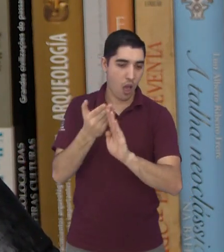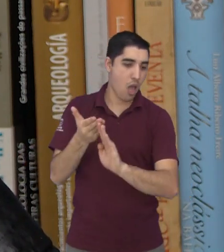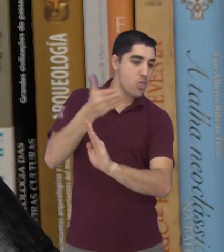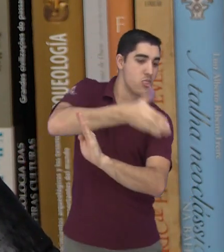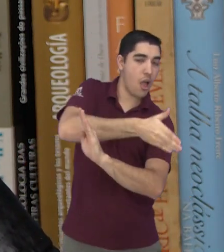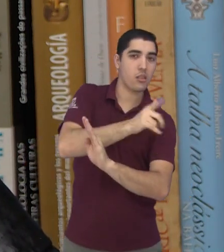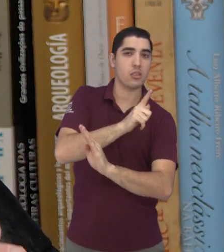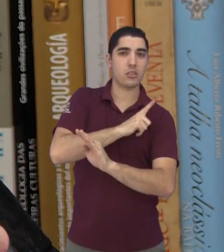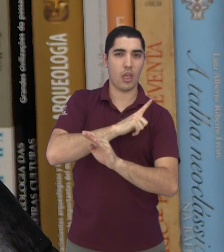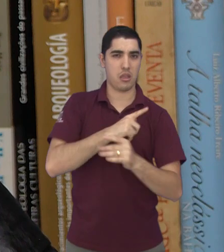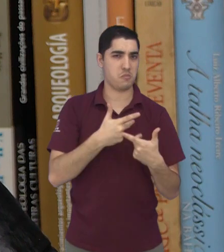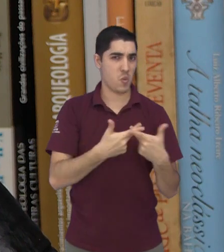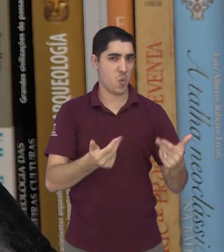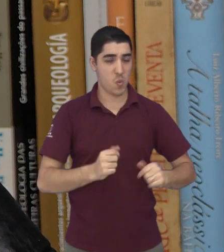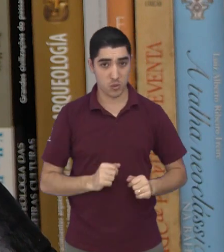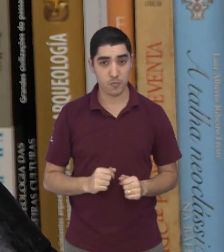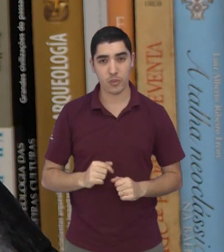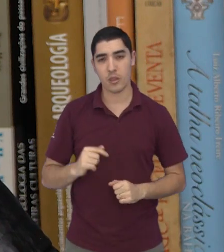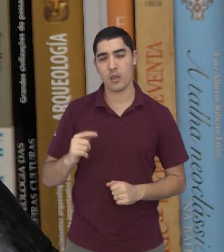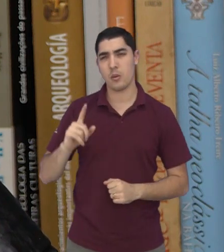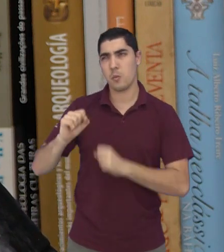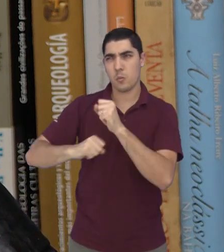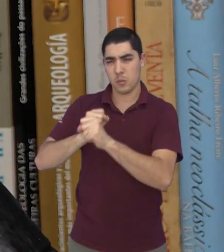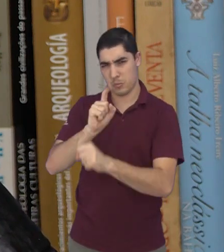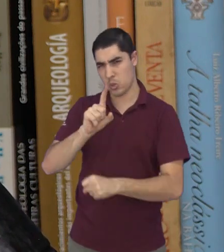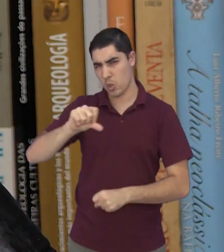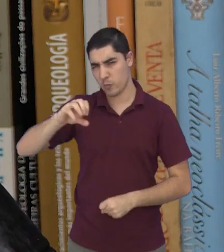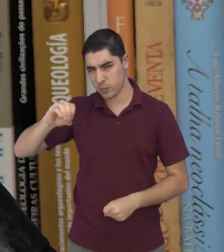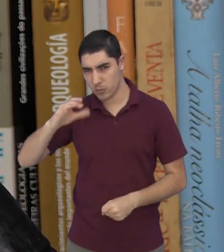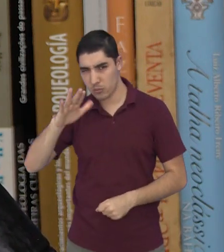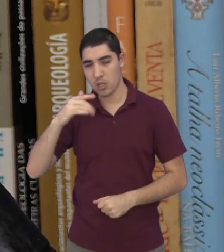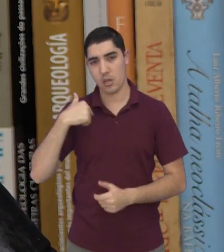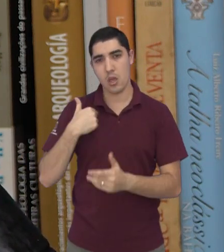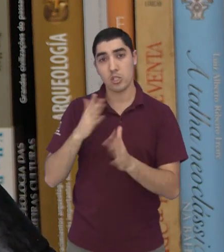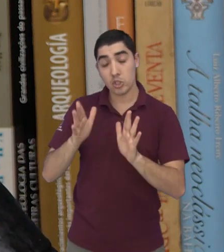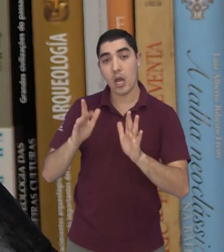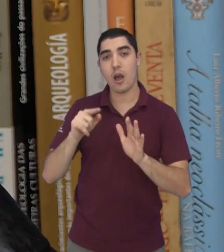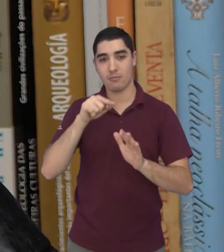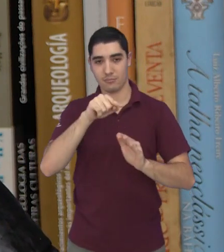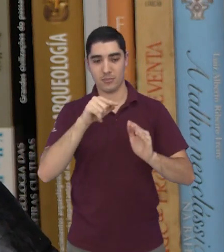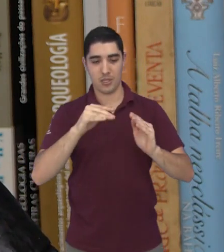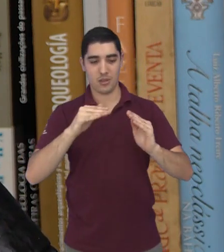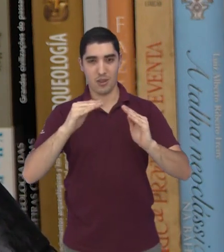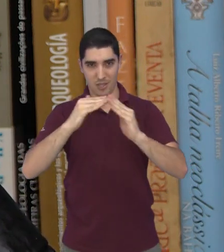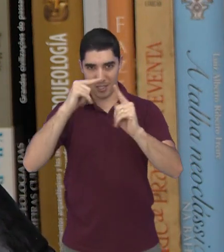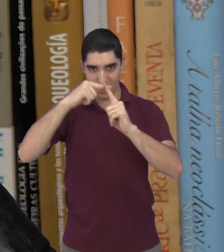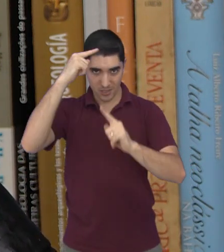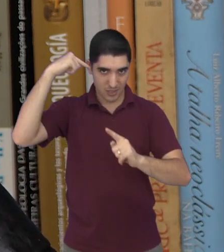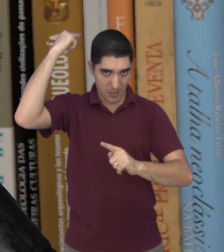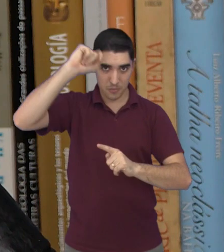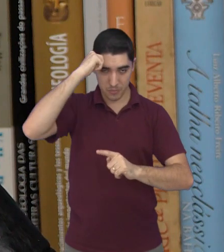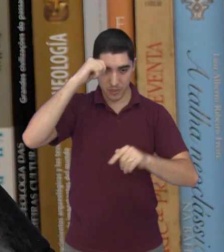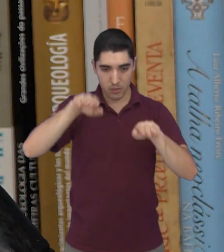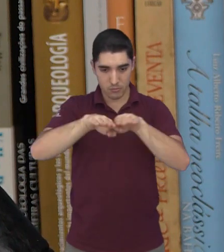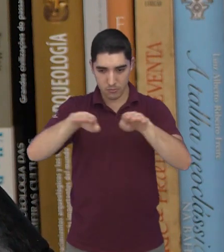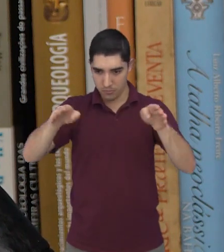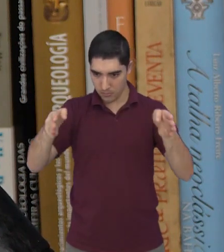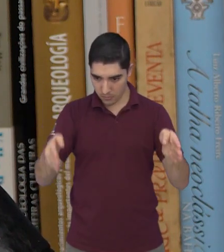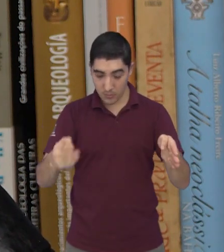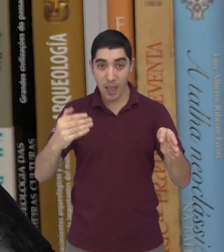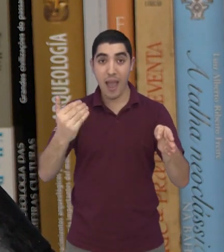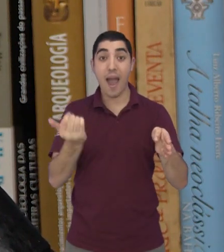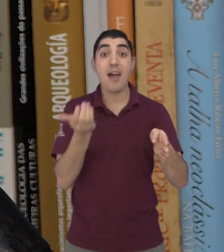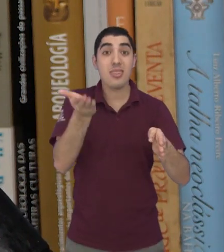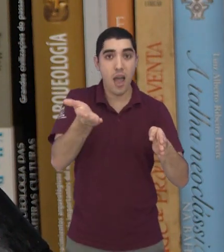José, no início dos anos 90, foi realizada uma reforma atrás do altar. Removido todo o piso, eu